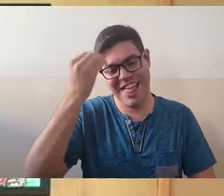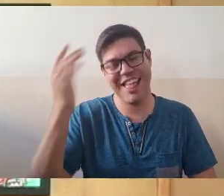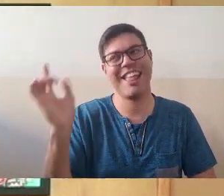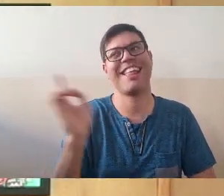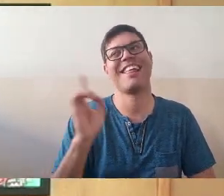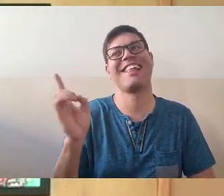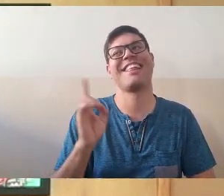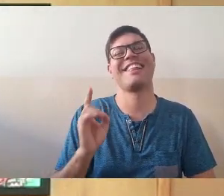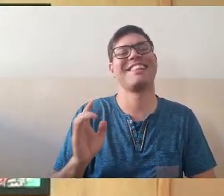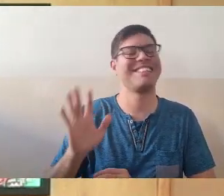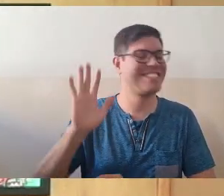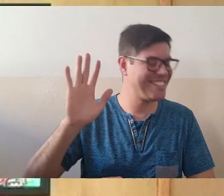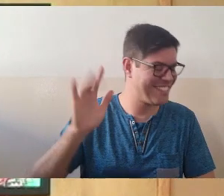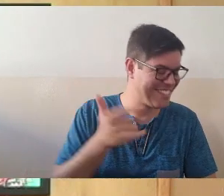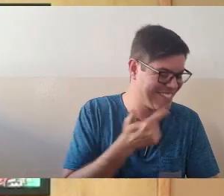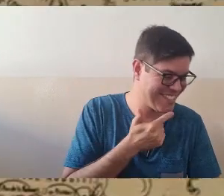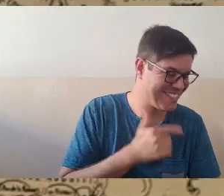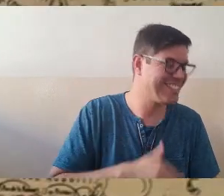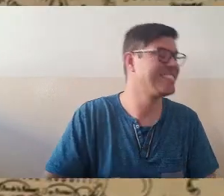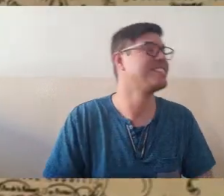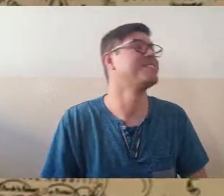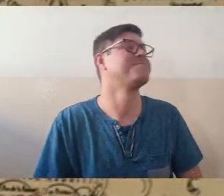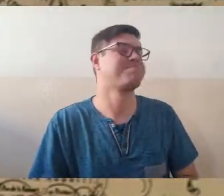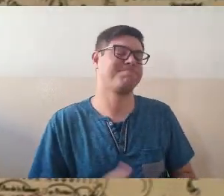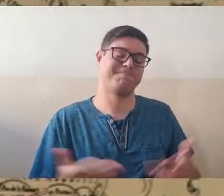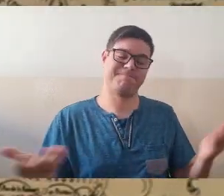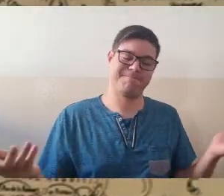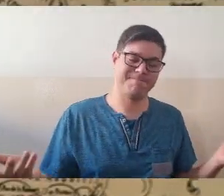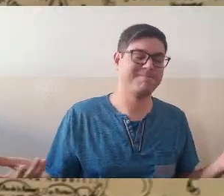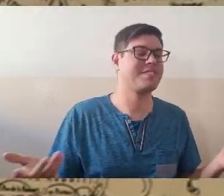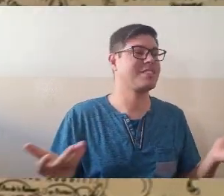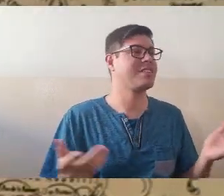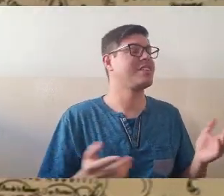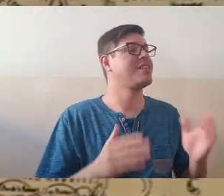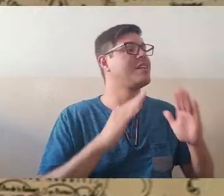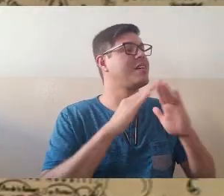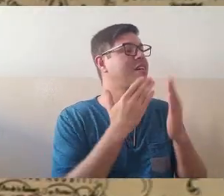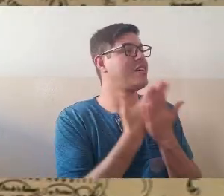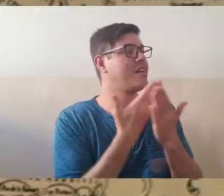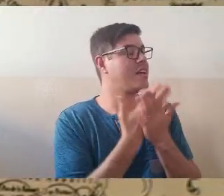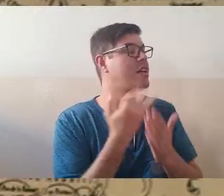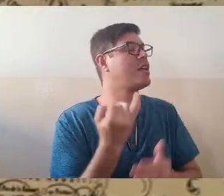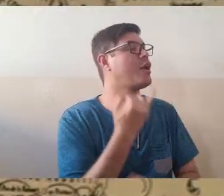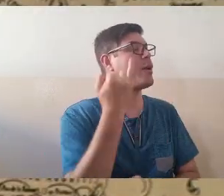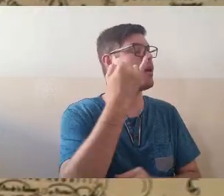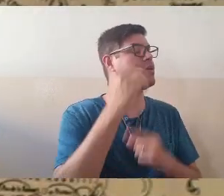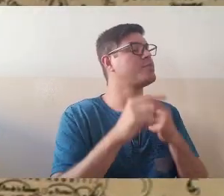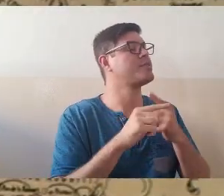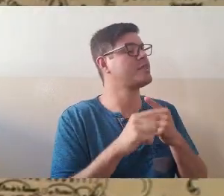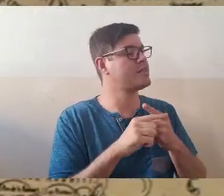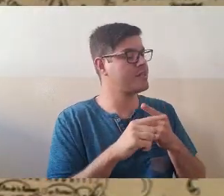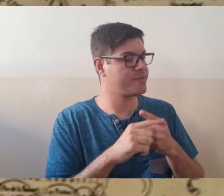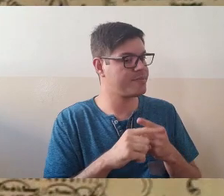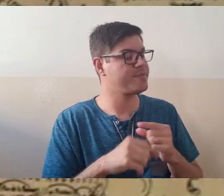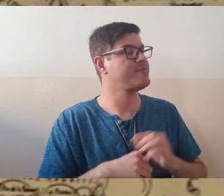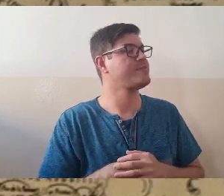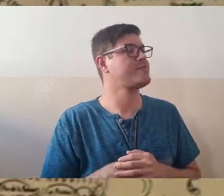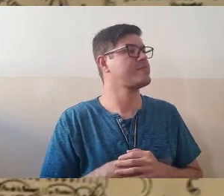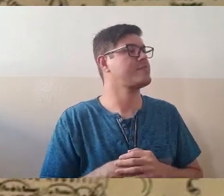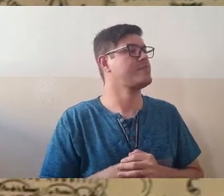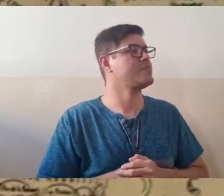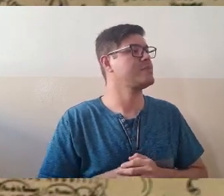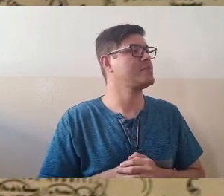Ô Gil, a Escola de Artes e Ofícios, ela é muito importante. Por quê? Não